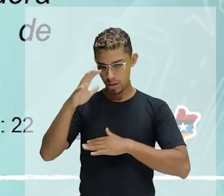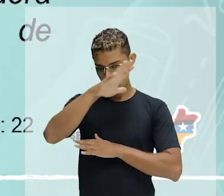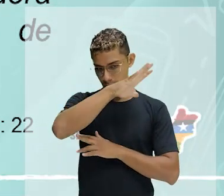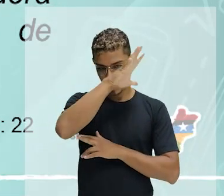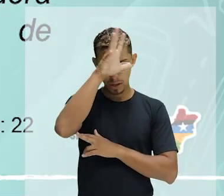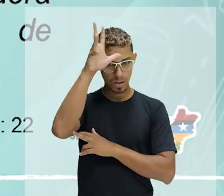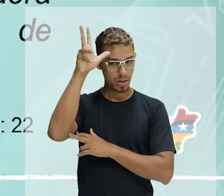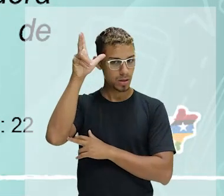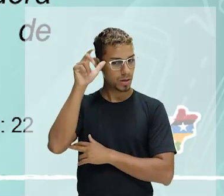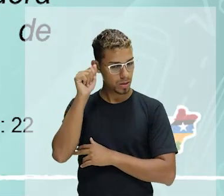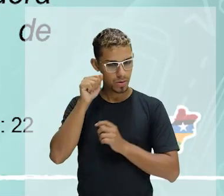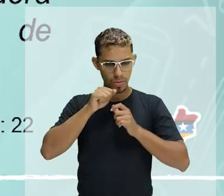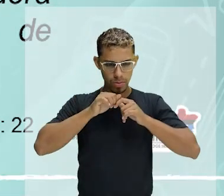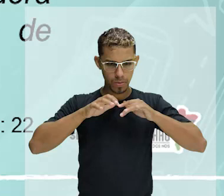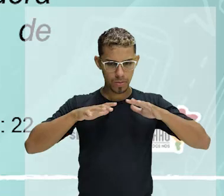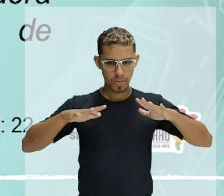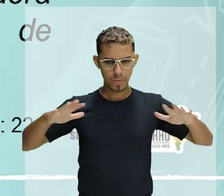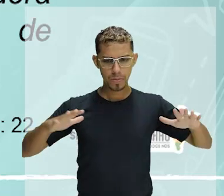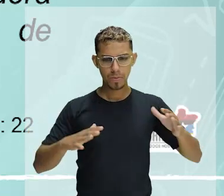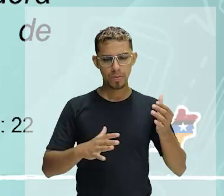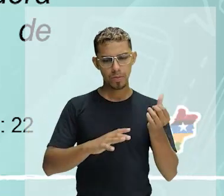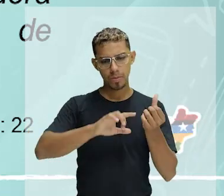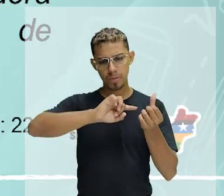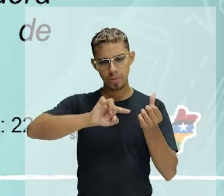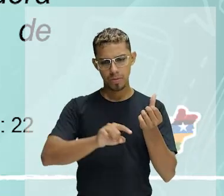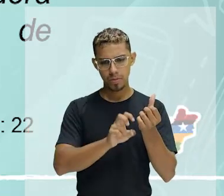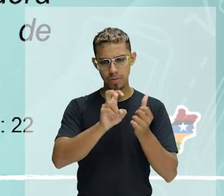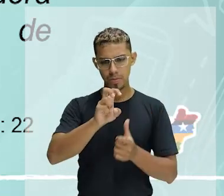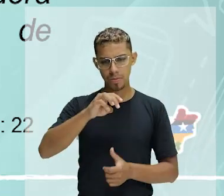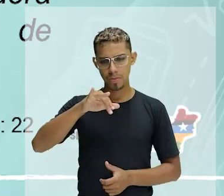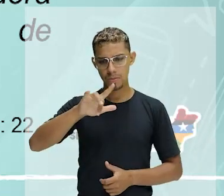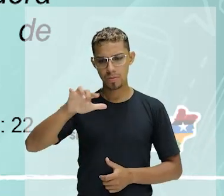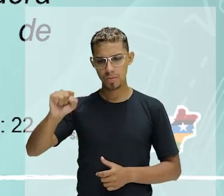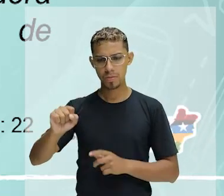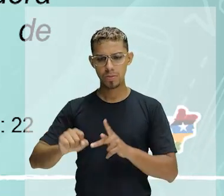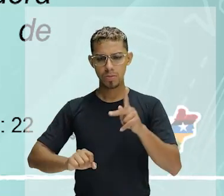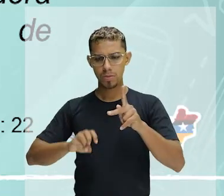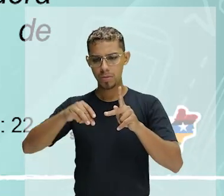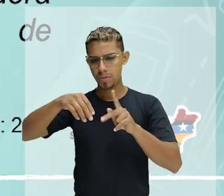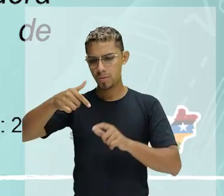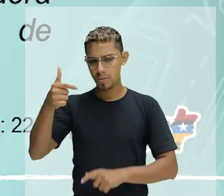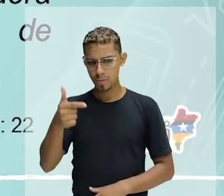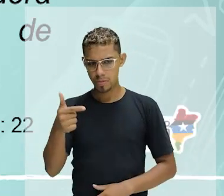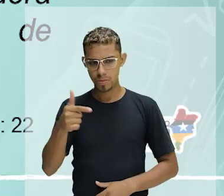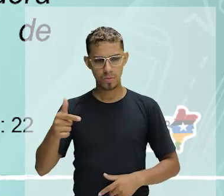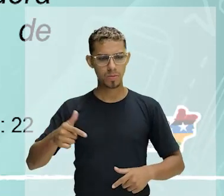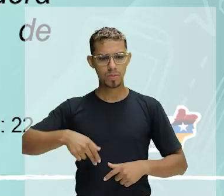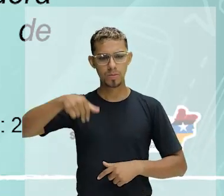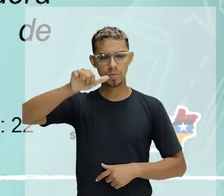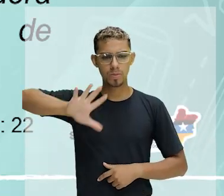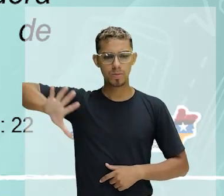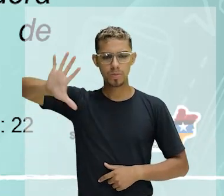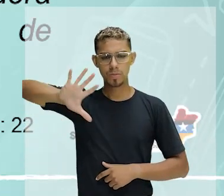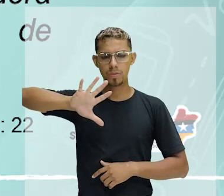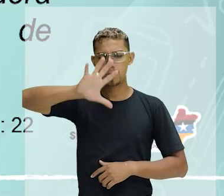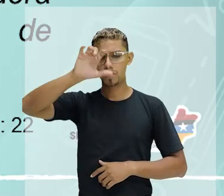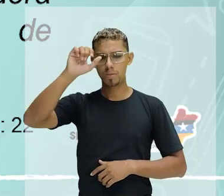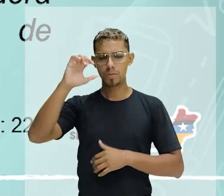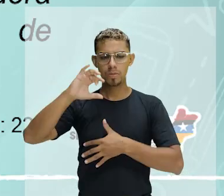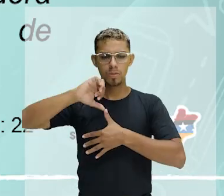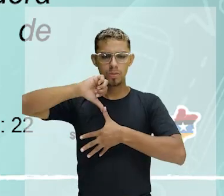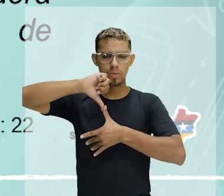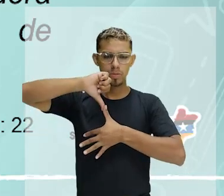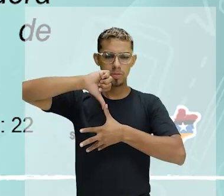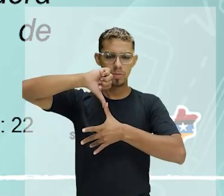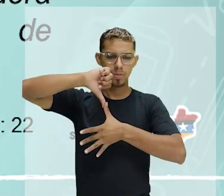de 6,5 milhões de quilômetros quadrados na parte norte da América do Sul, abrangendo 9 países: Brasil,